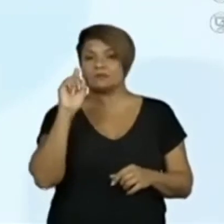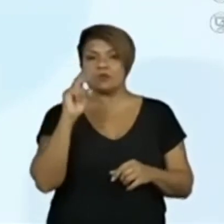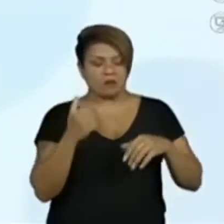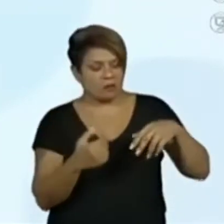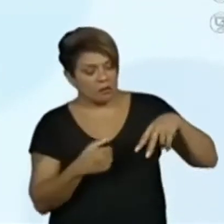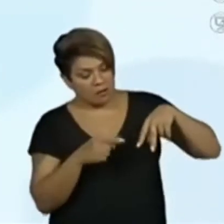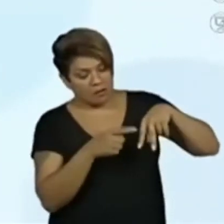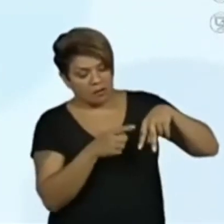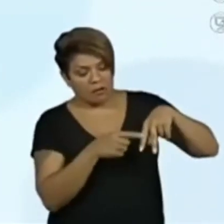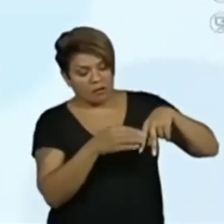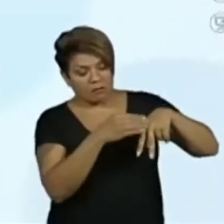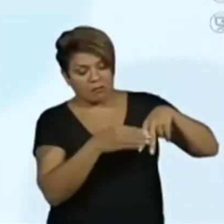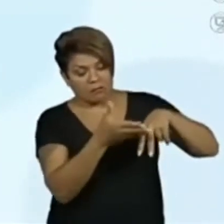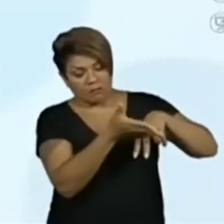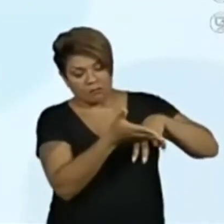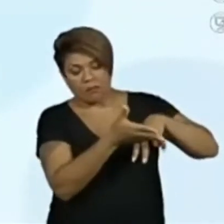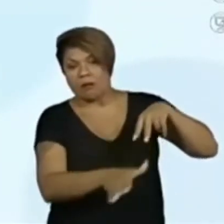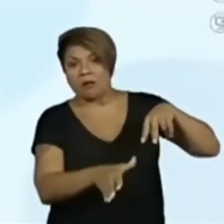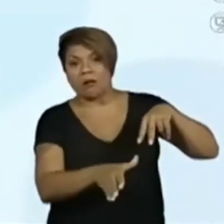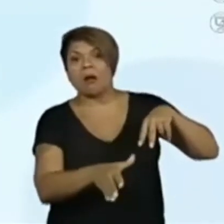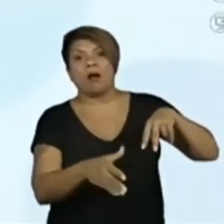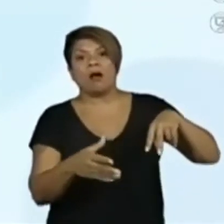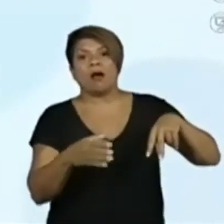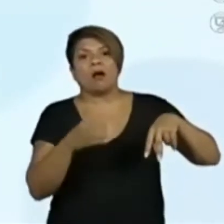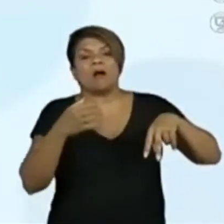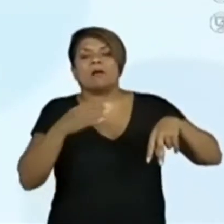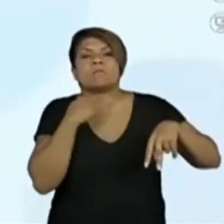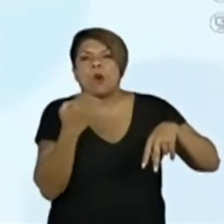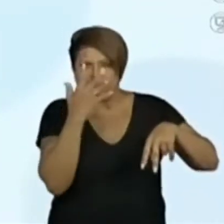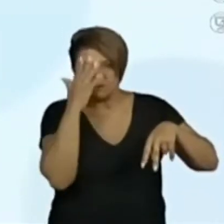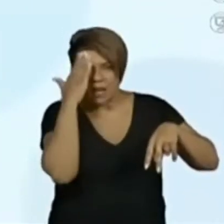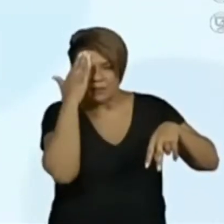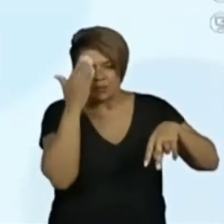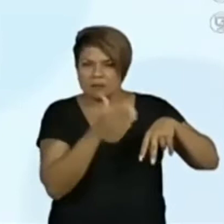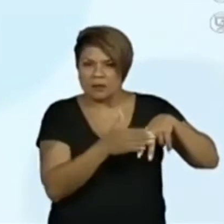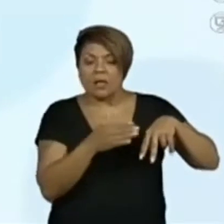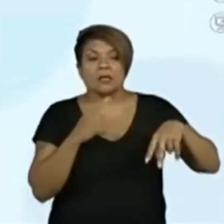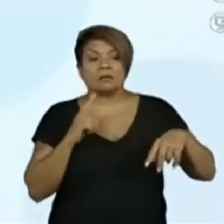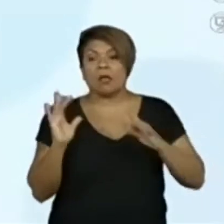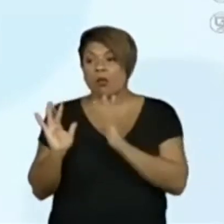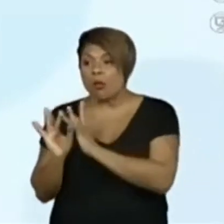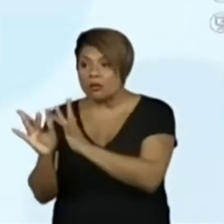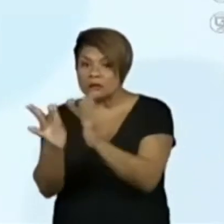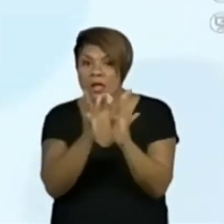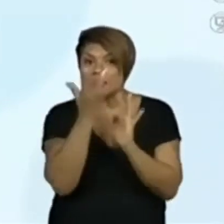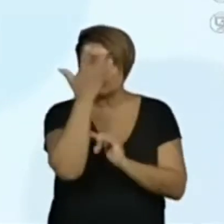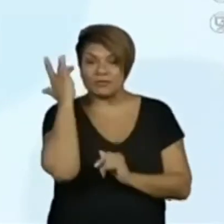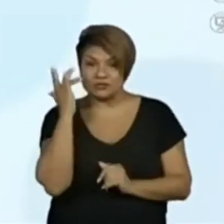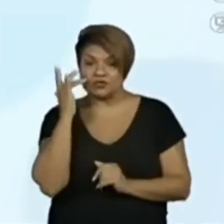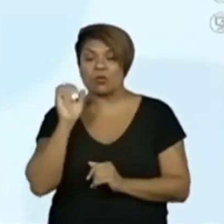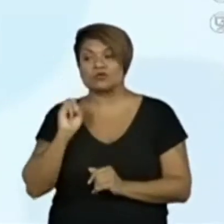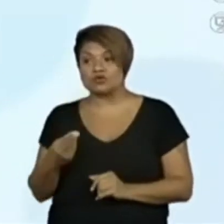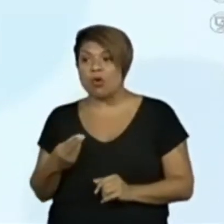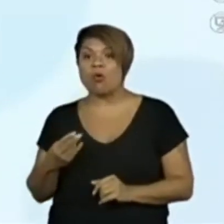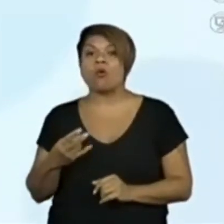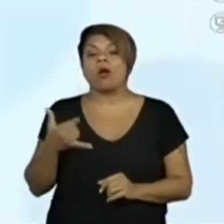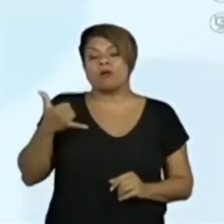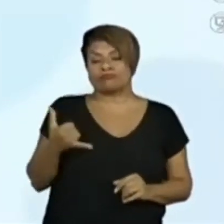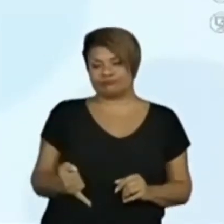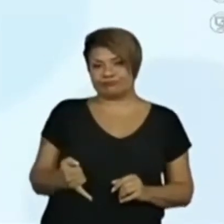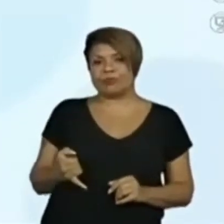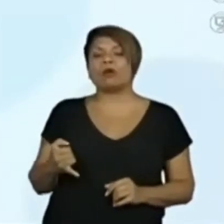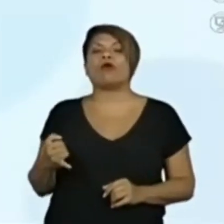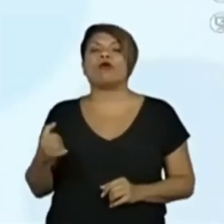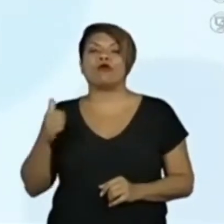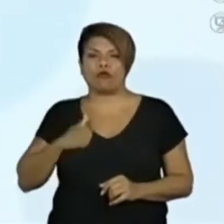transmissão ocorre pelo contato direto com pessoas ou contato com fezes de pessoas contaminadas,